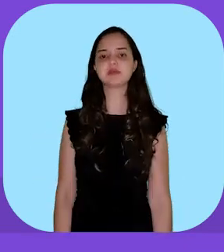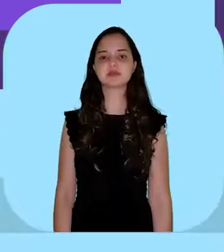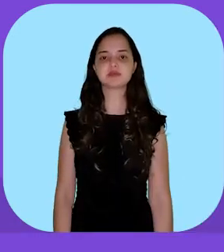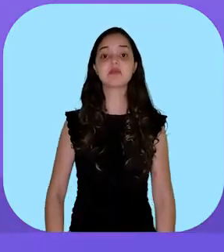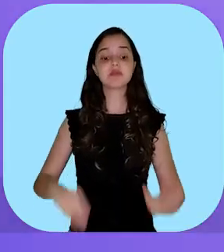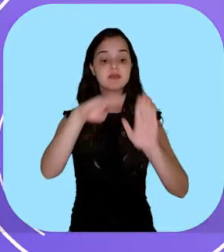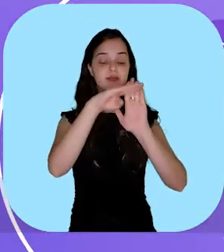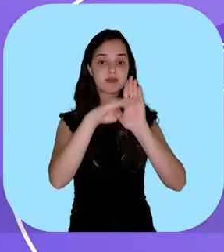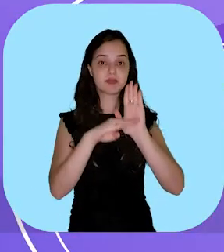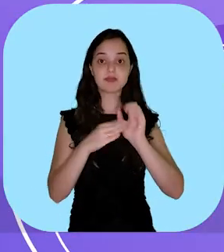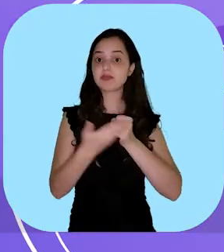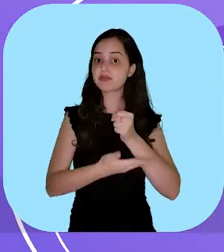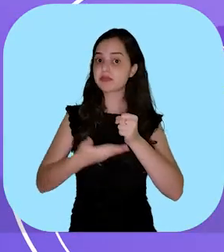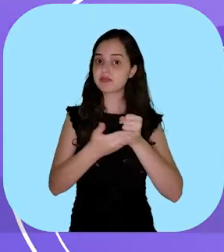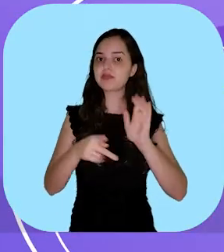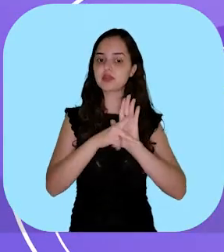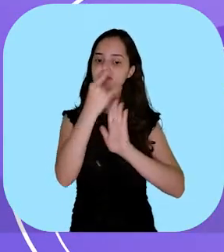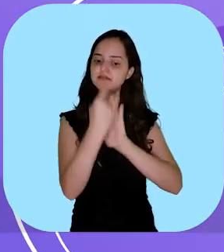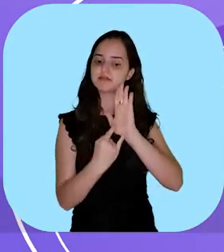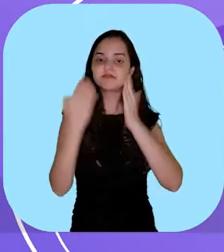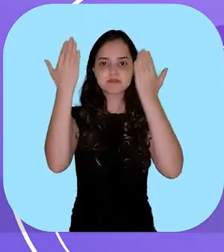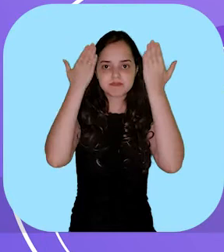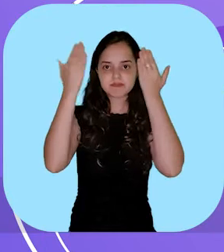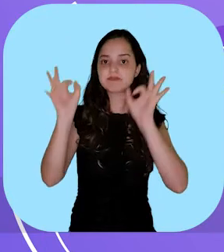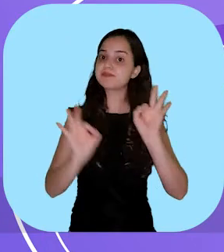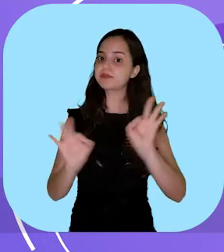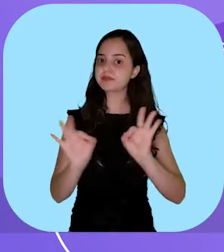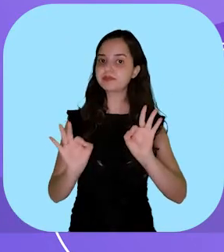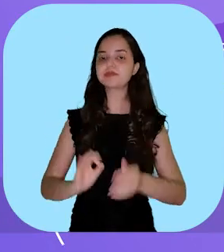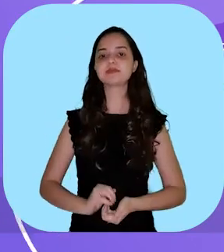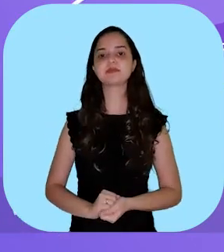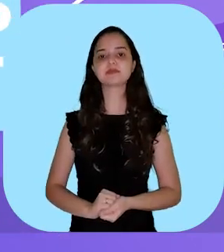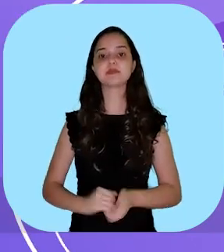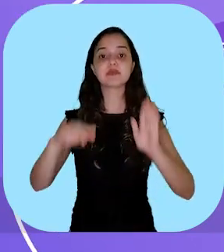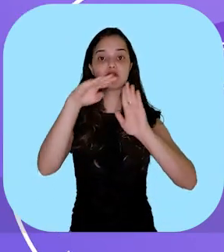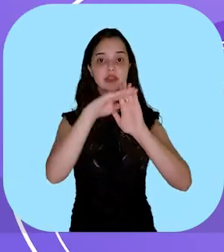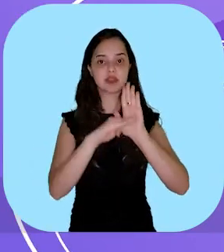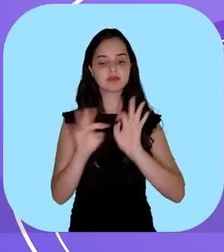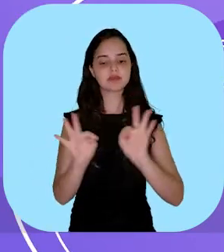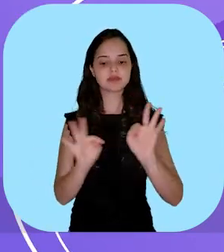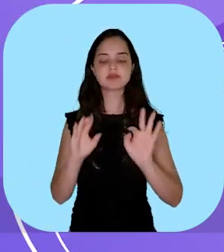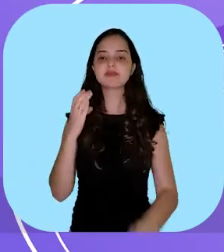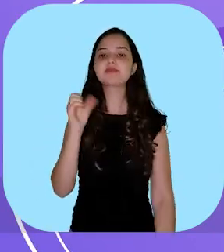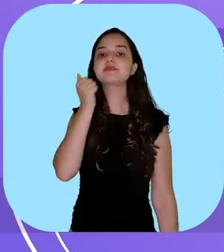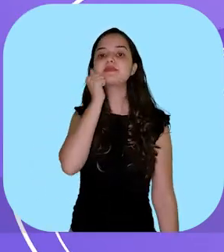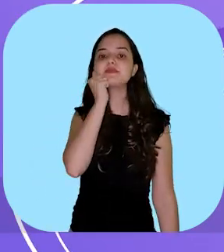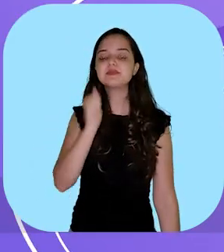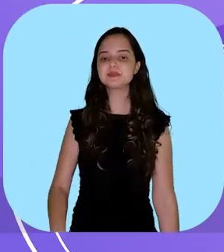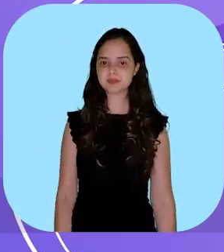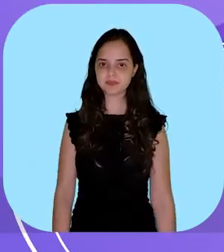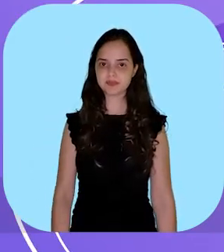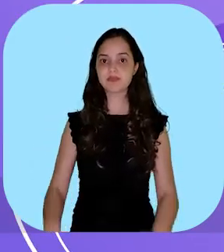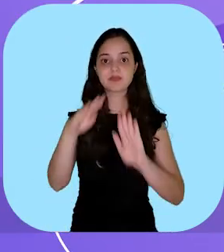escritas. Princípios fundamentais da produção de documentos psicológicos. Princípios técnicos